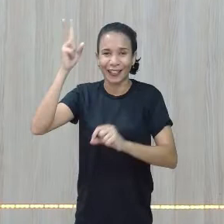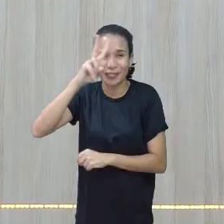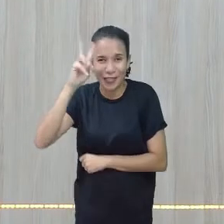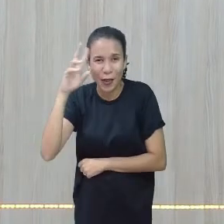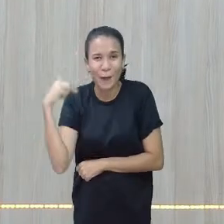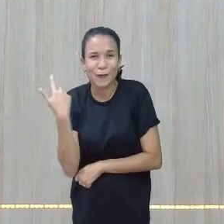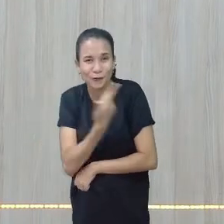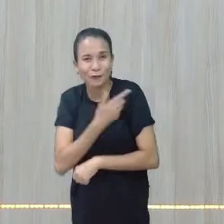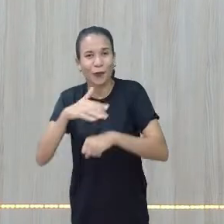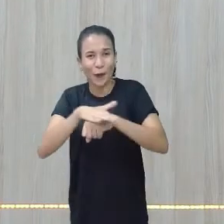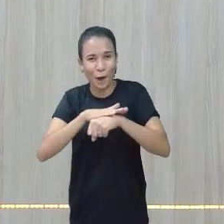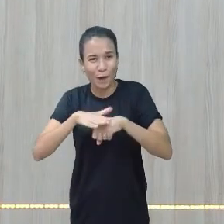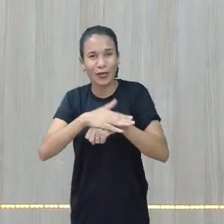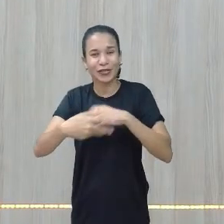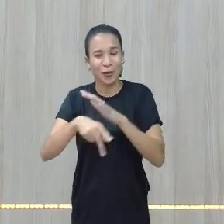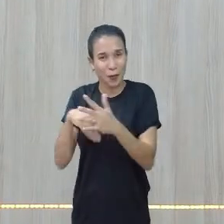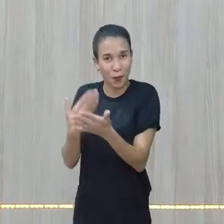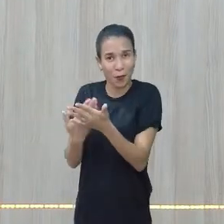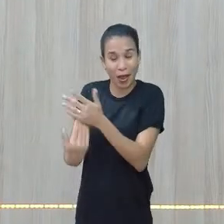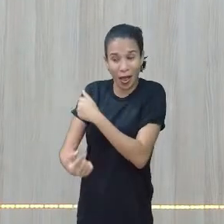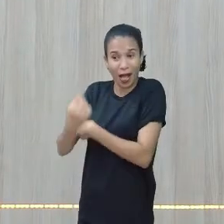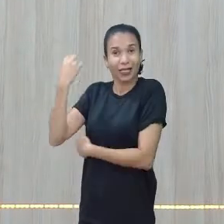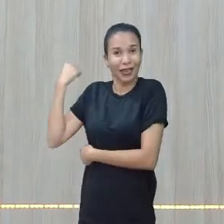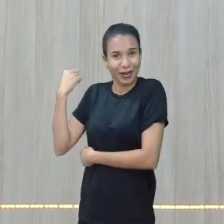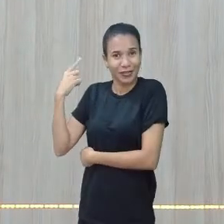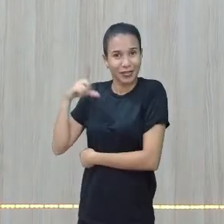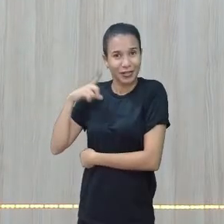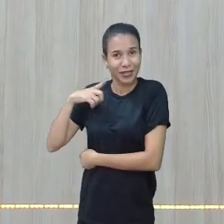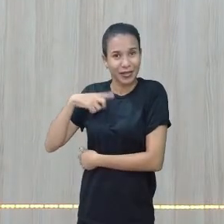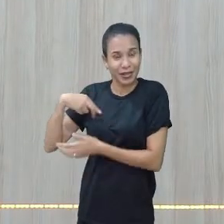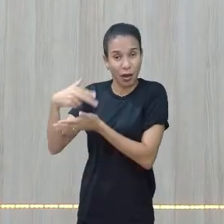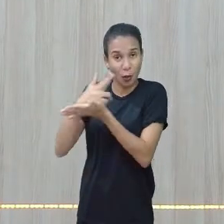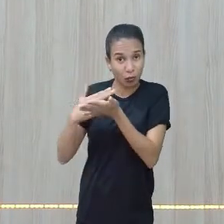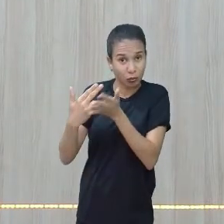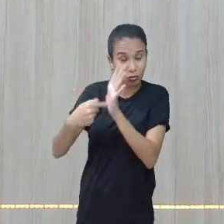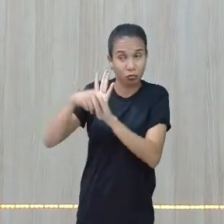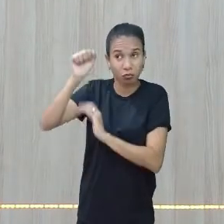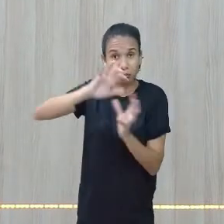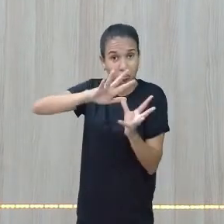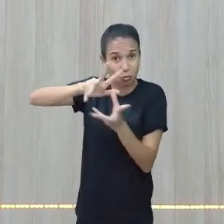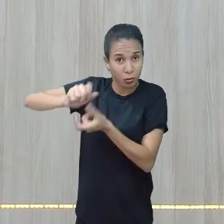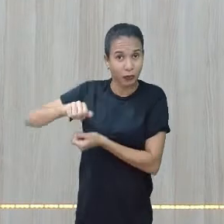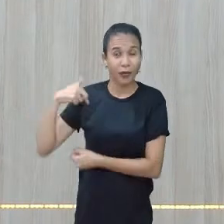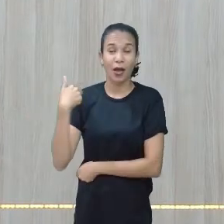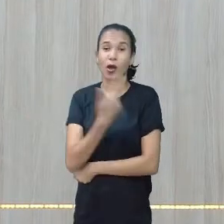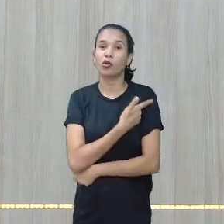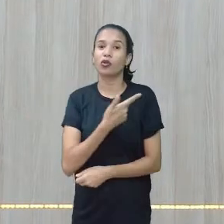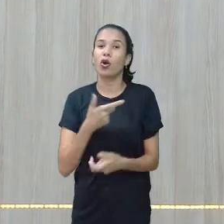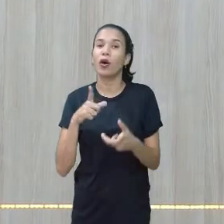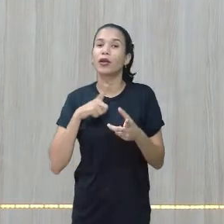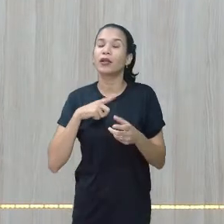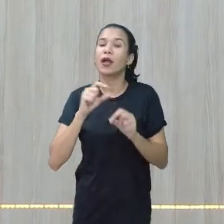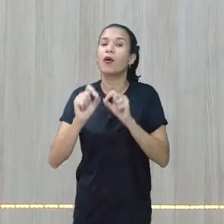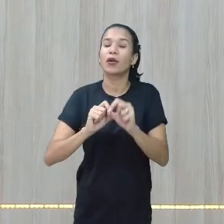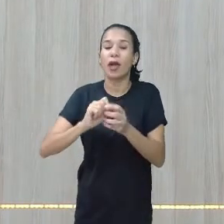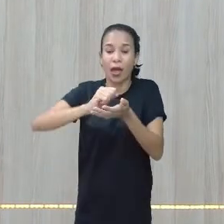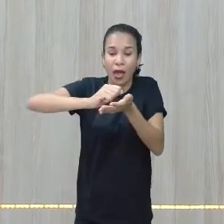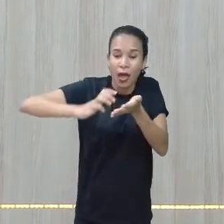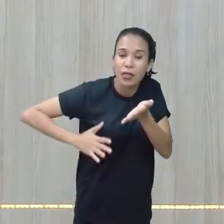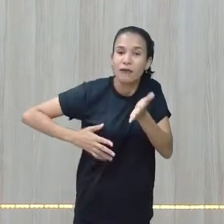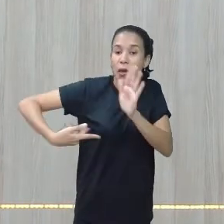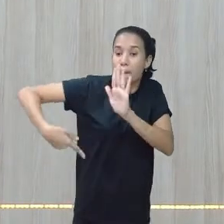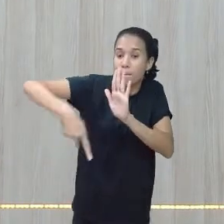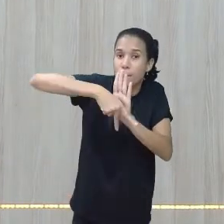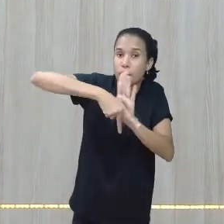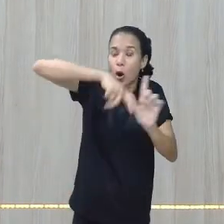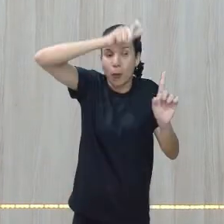gente falou algumas aulas atrás, quando falamos do desenho universal, a importância da gente personalizar e a gente se colocar